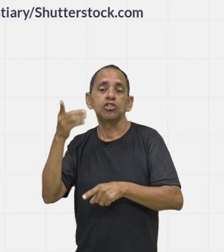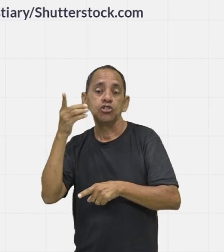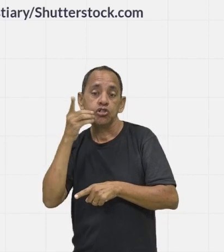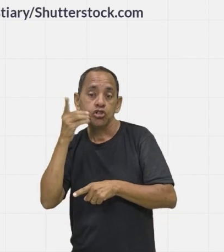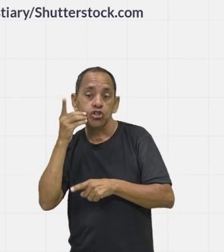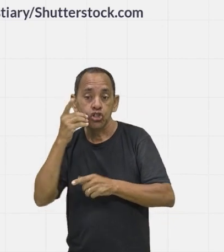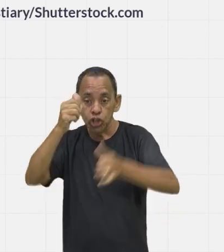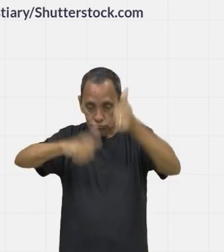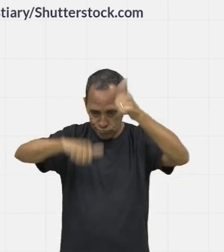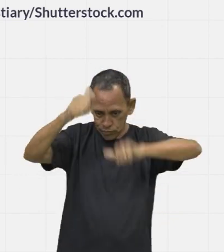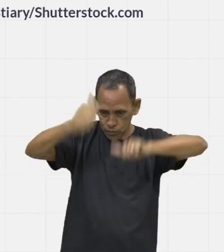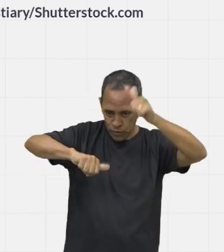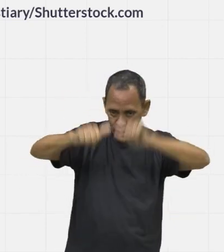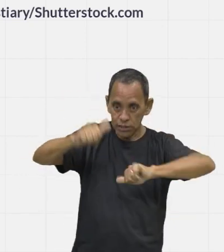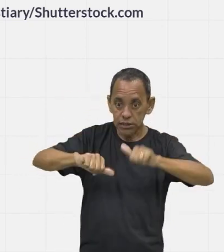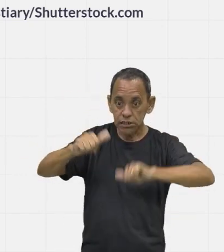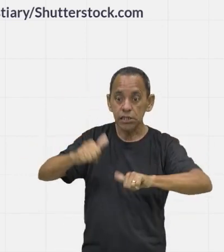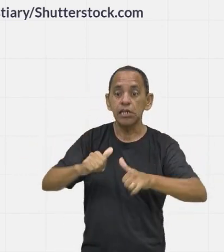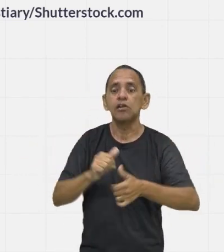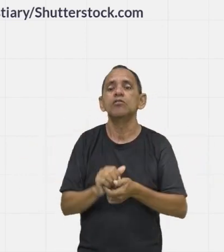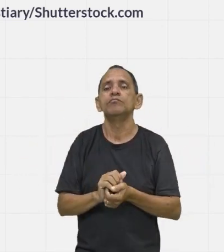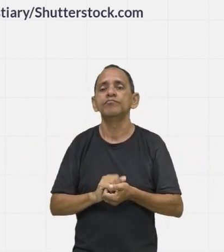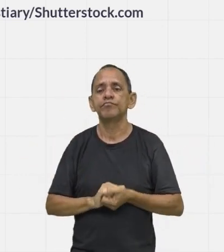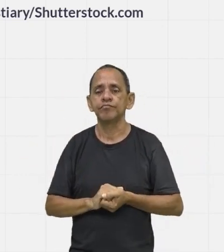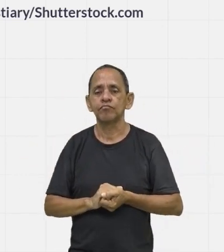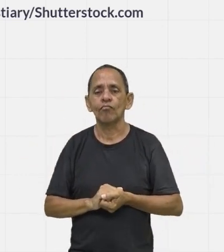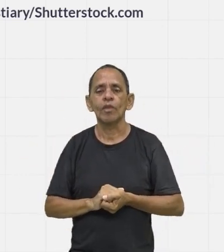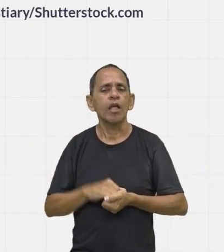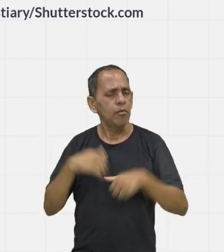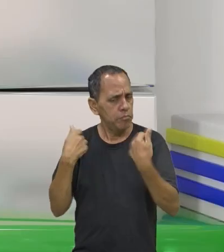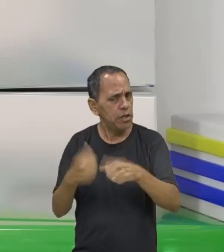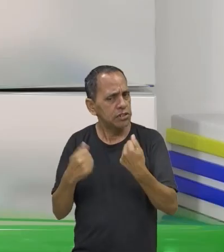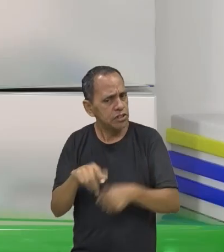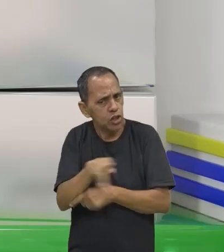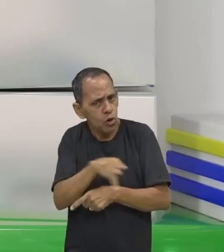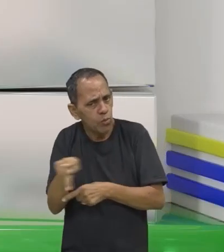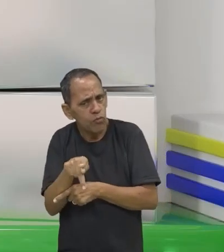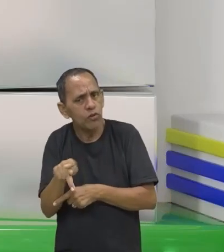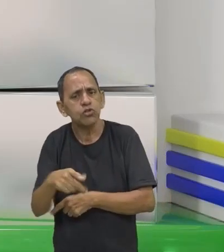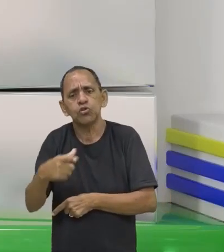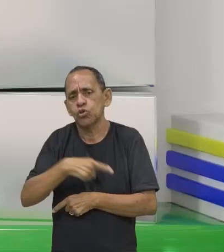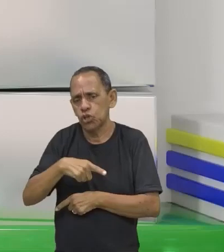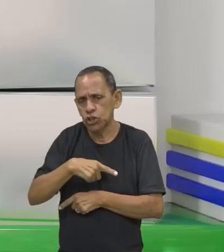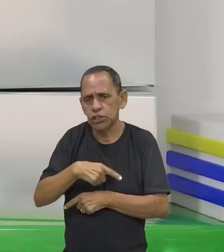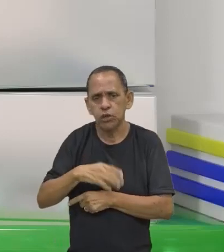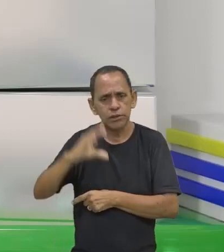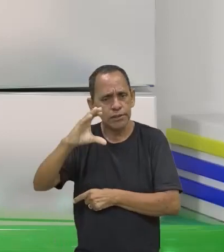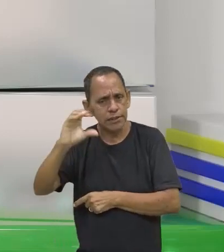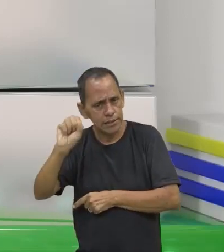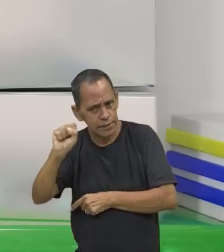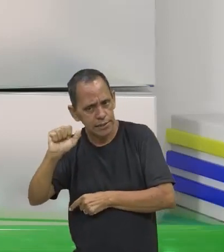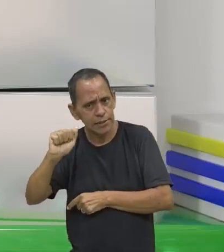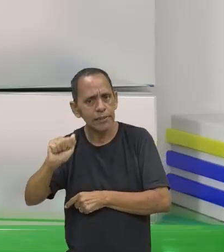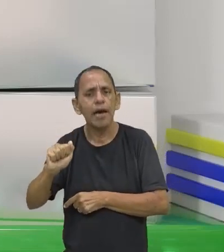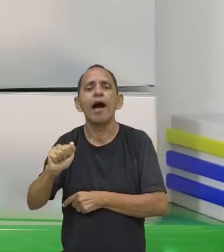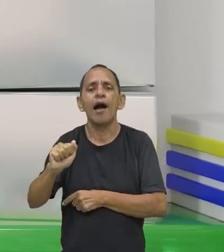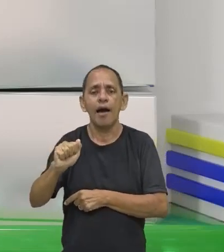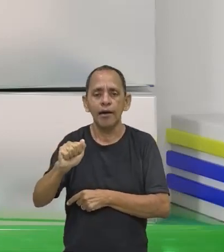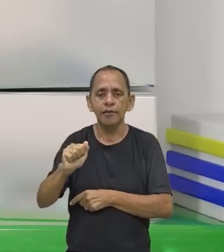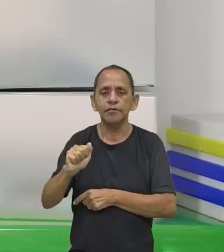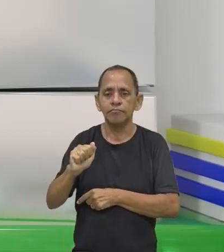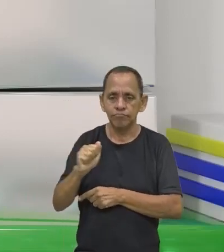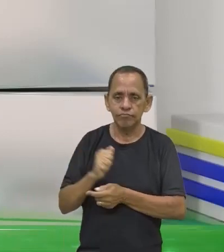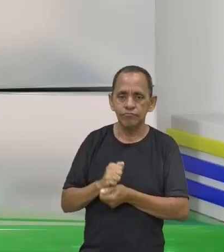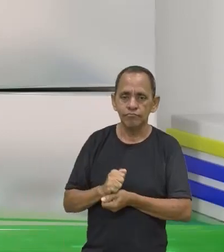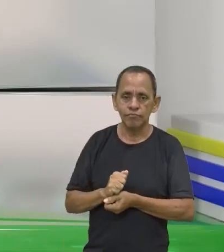professor que não deixa o seu diário digital atrasado, ele tem o CSA na palma da mão, de fácil acesso, tá bom? Então,